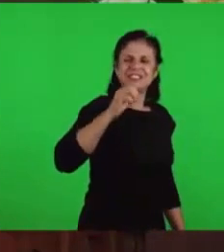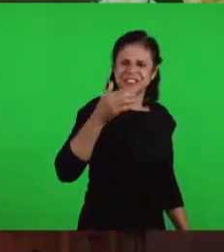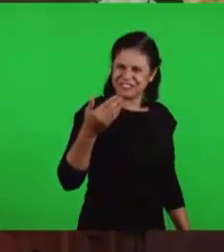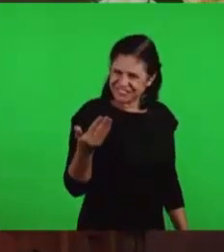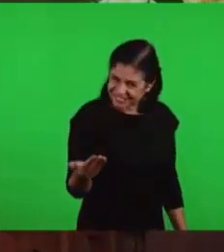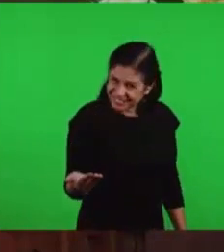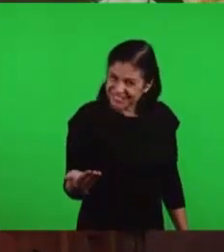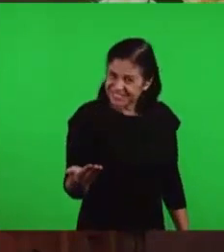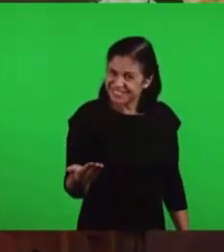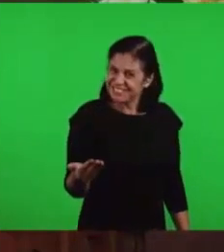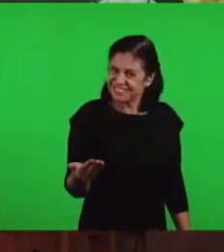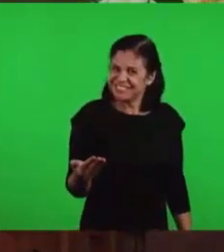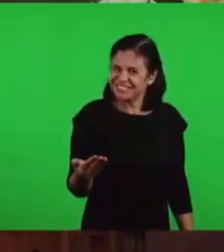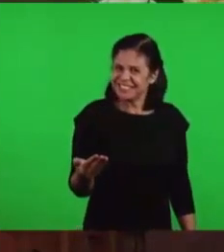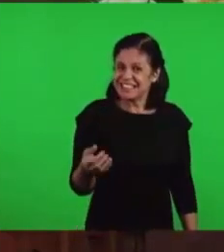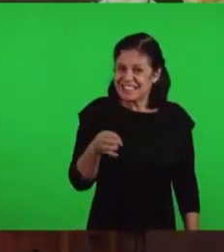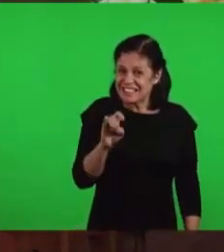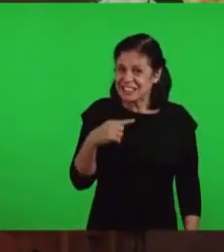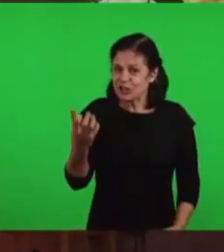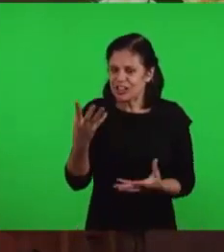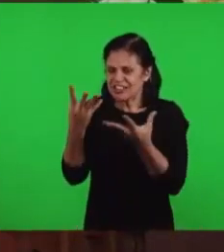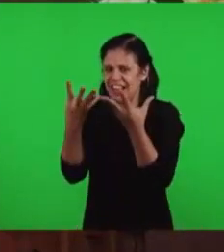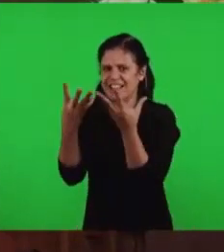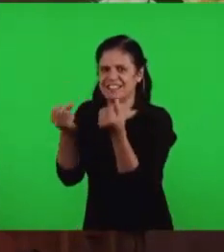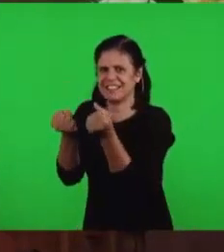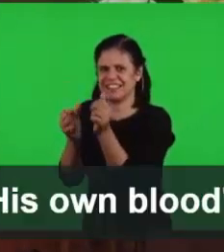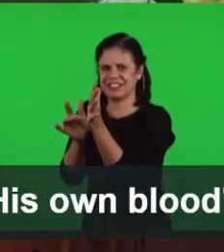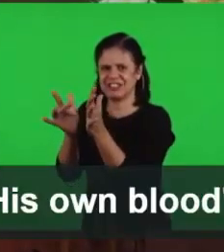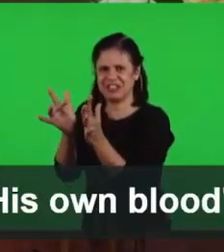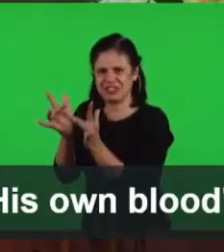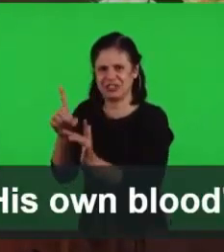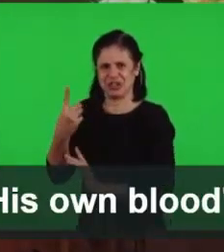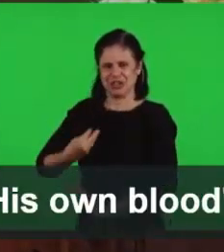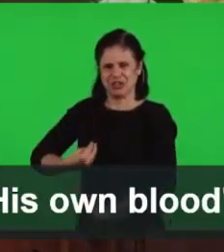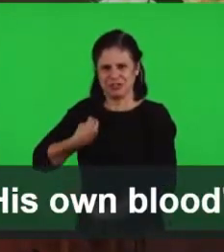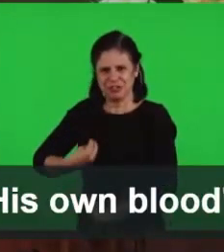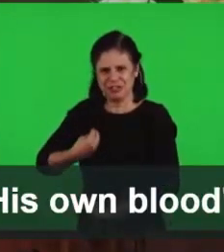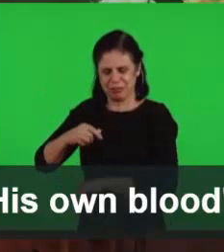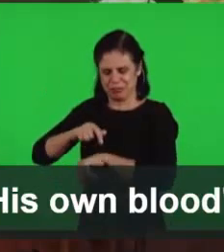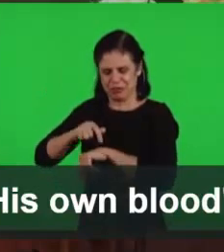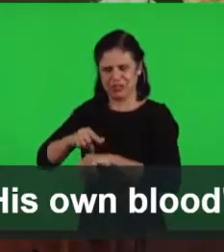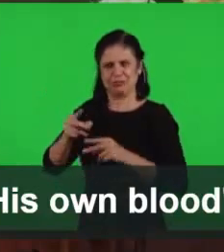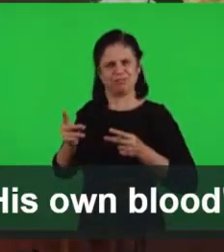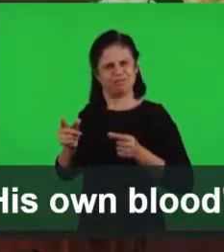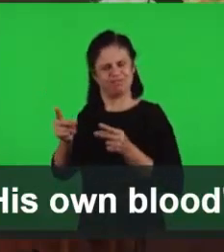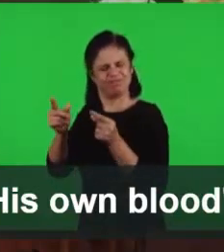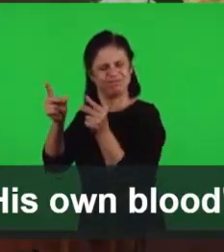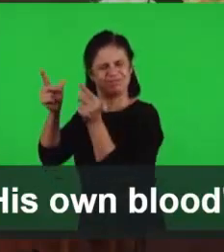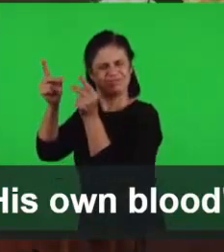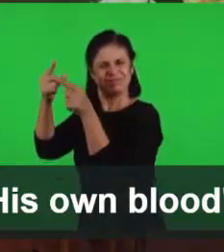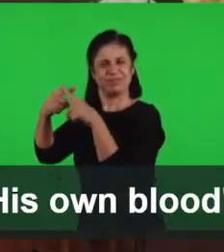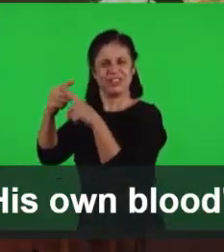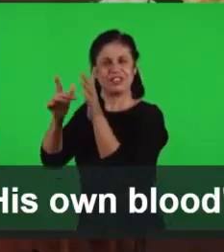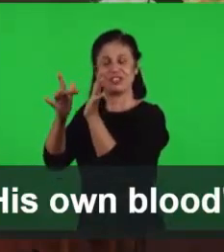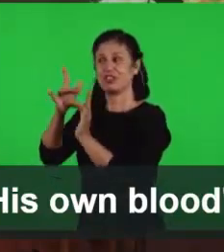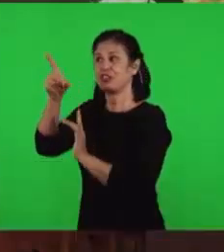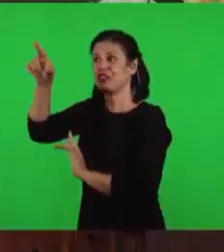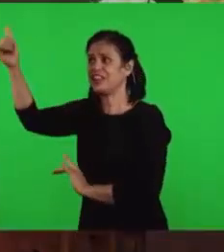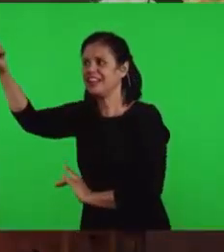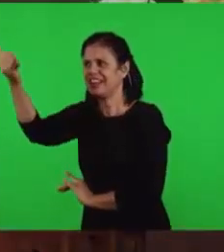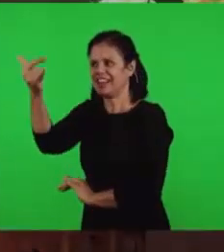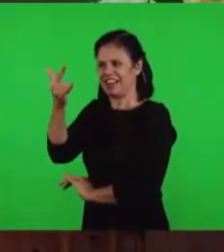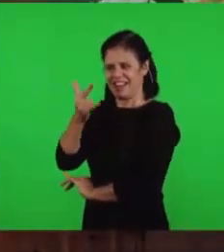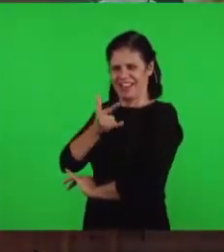entra no seu tempo no tempo da luz Aquele que nos ama e o seu sangue aqui nós estamos vendo aqui